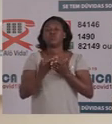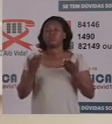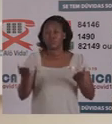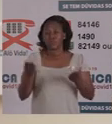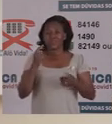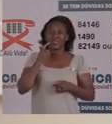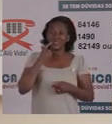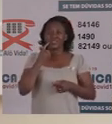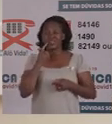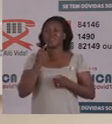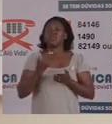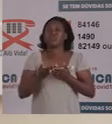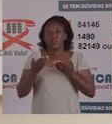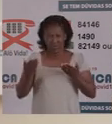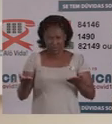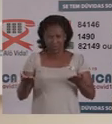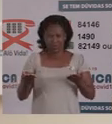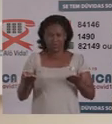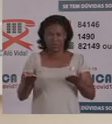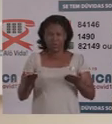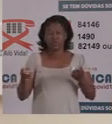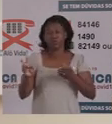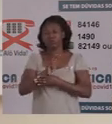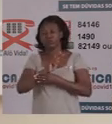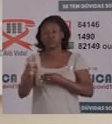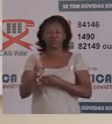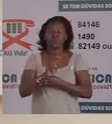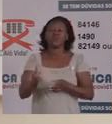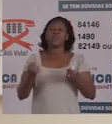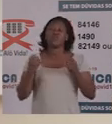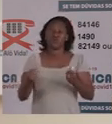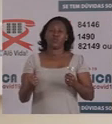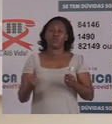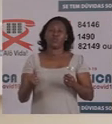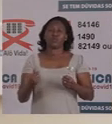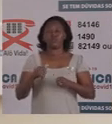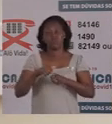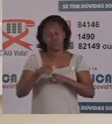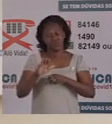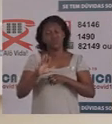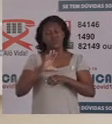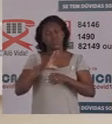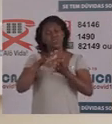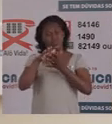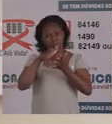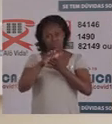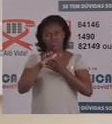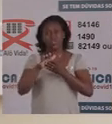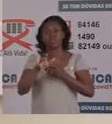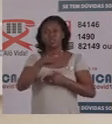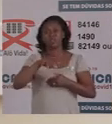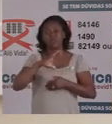os suspeitos e a vigilância ativa está quantificada. Não é? Então, nós